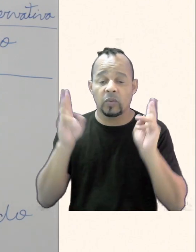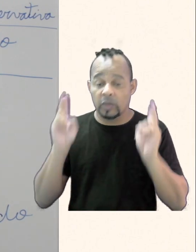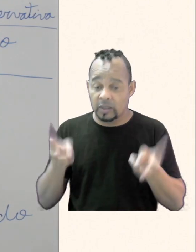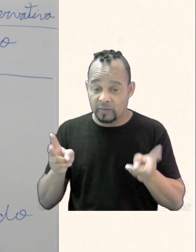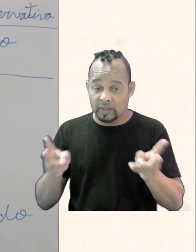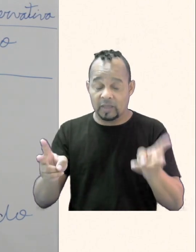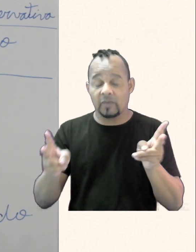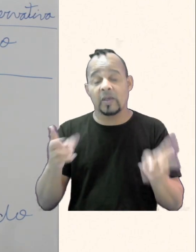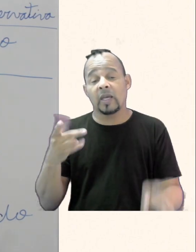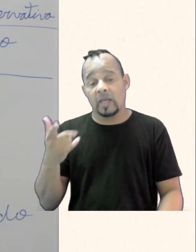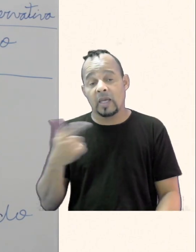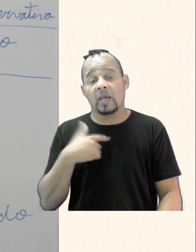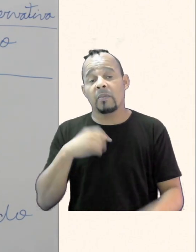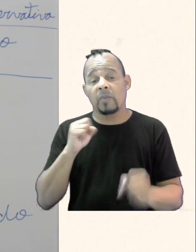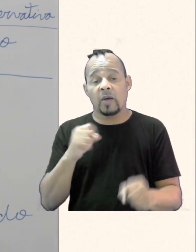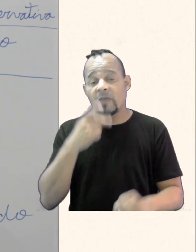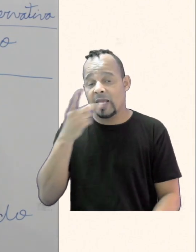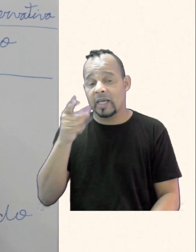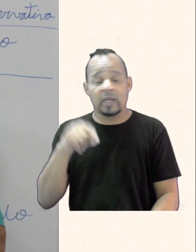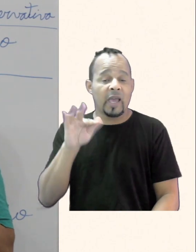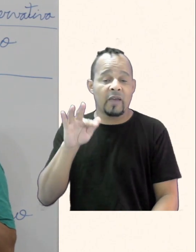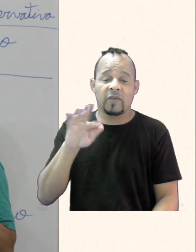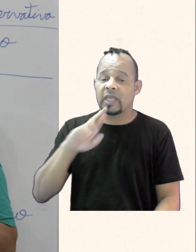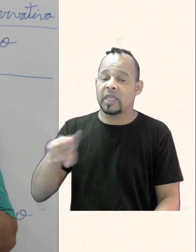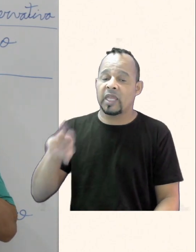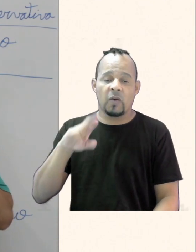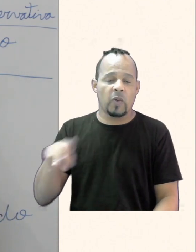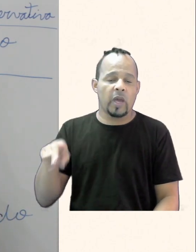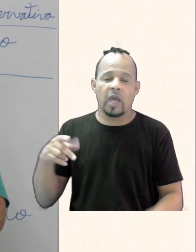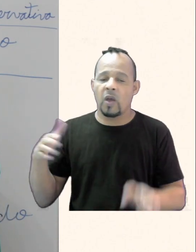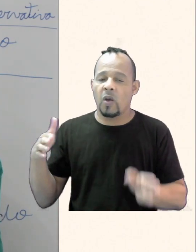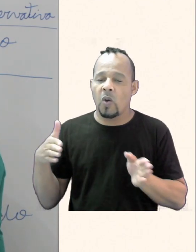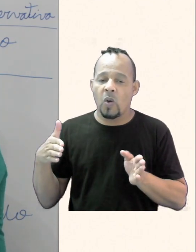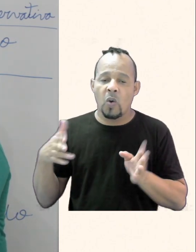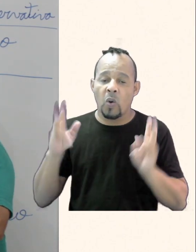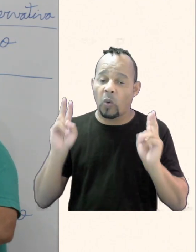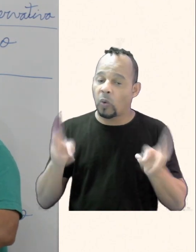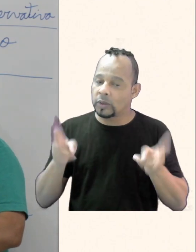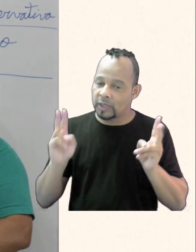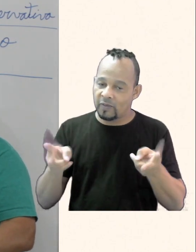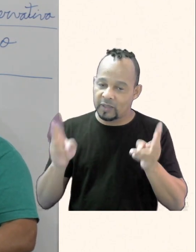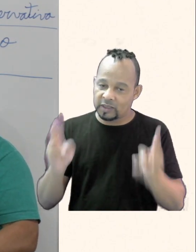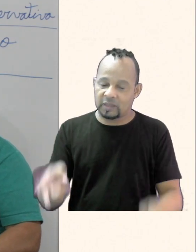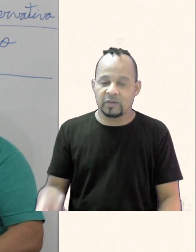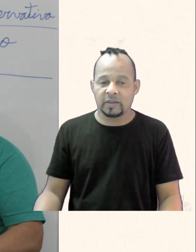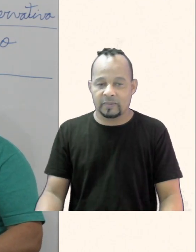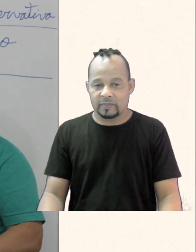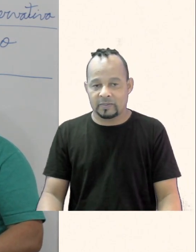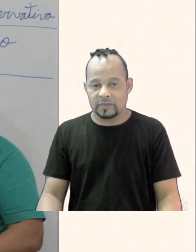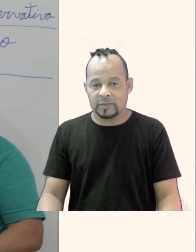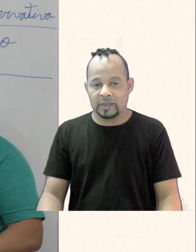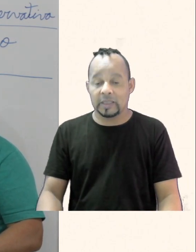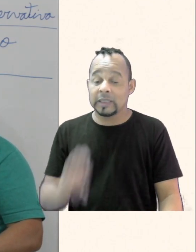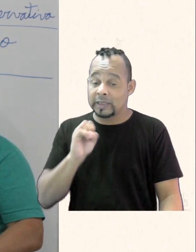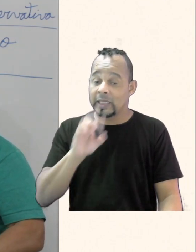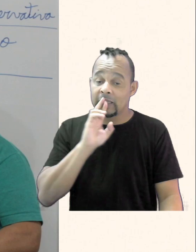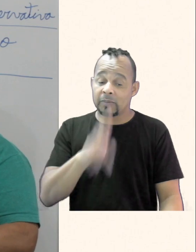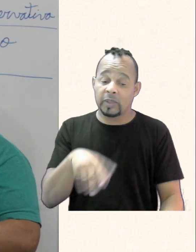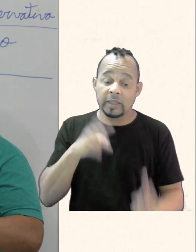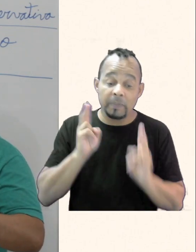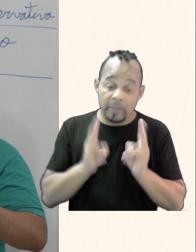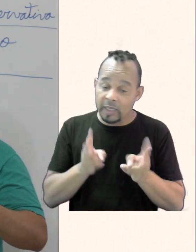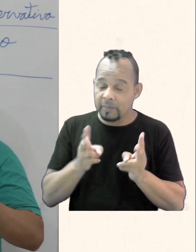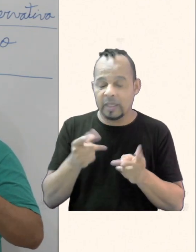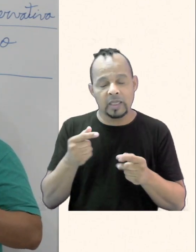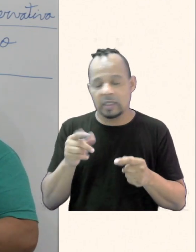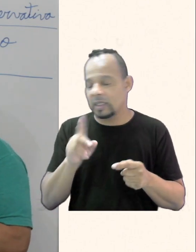podemos afirmar que f é não conservativa. Se der a mesma coisa, nós não podemos afirmar que é conservativa. Tá bem? Então nós